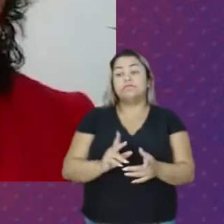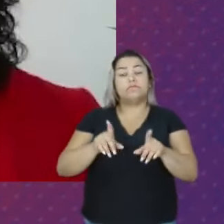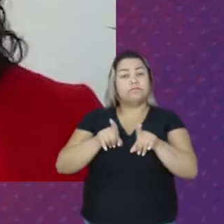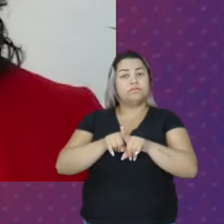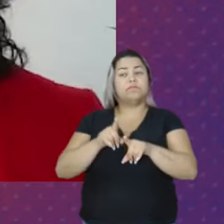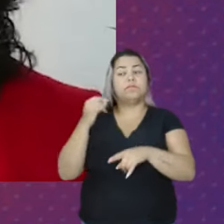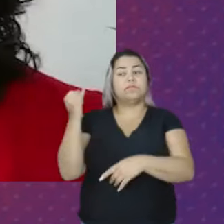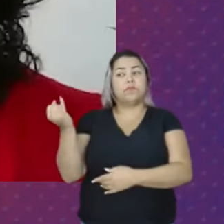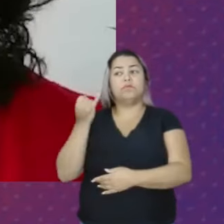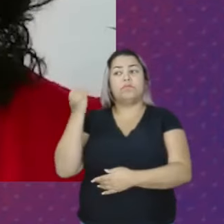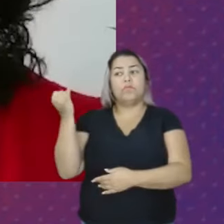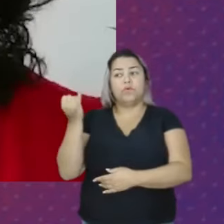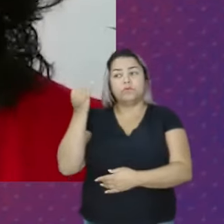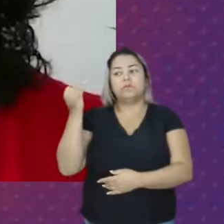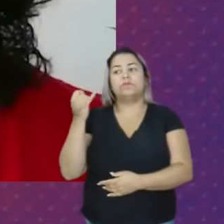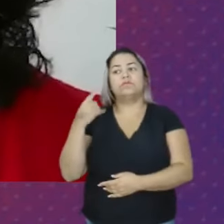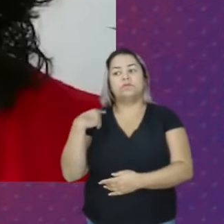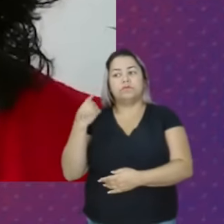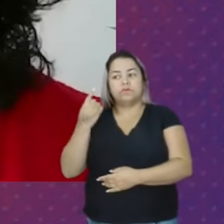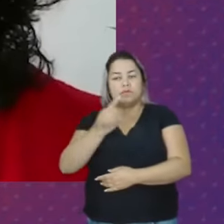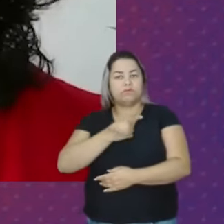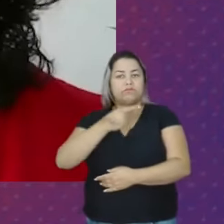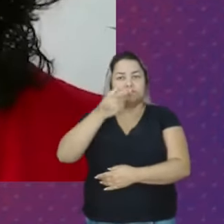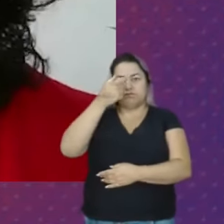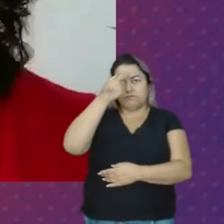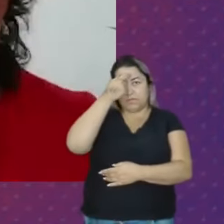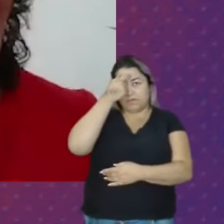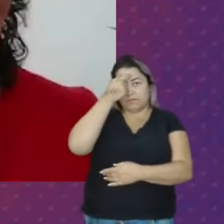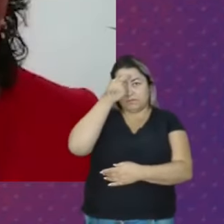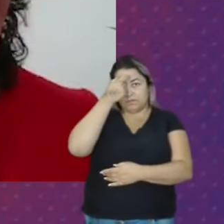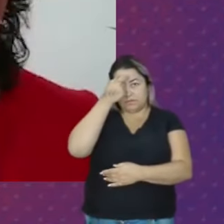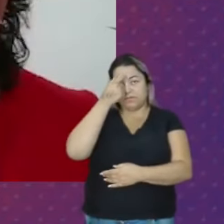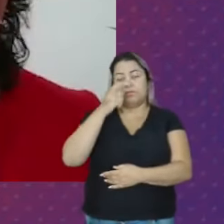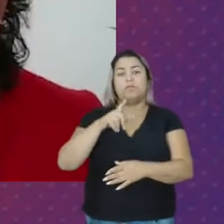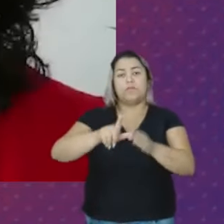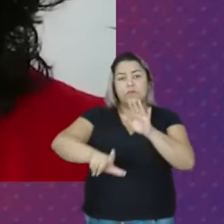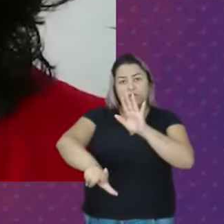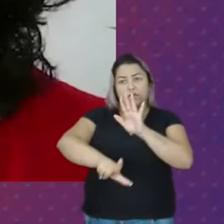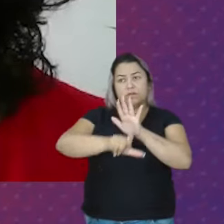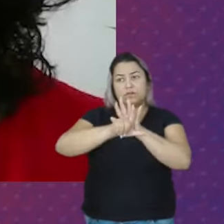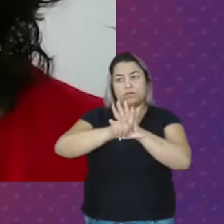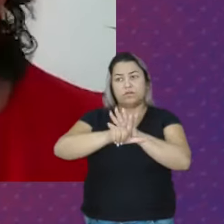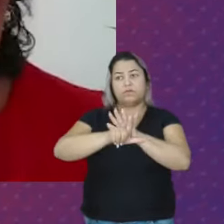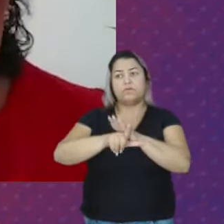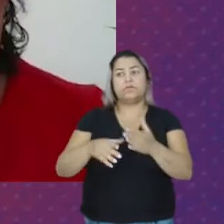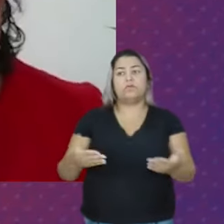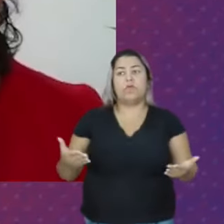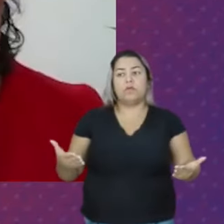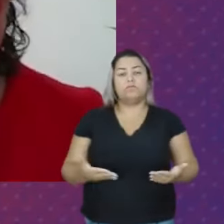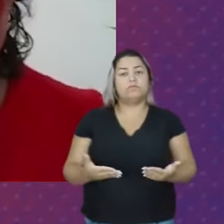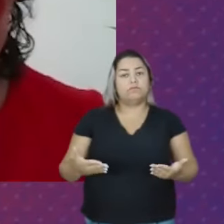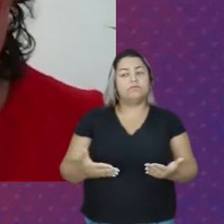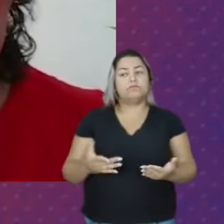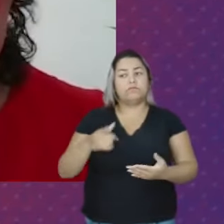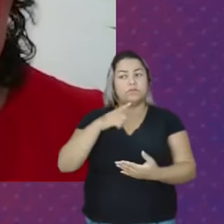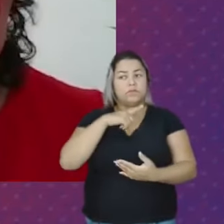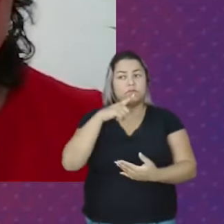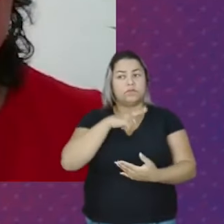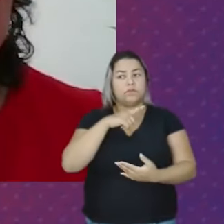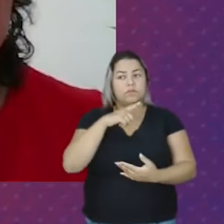é importante a gente ter isso em mente. Uma lei bastante recente que nós